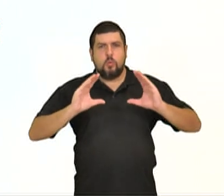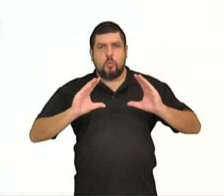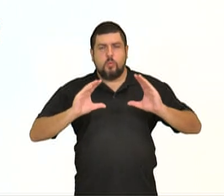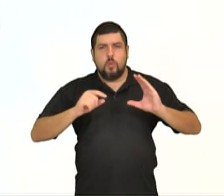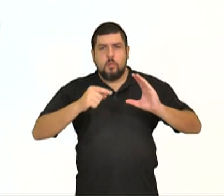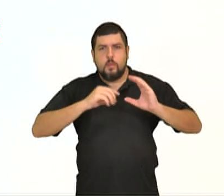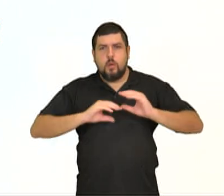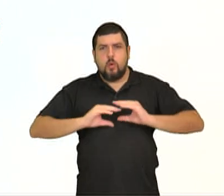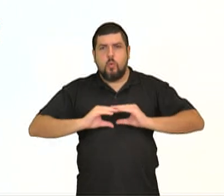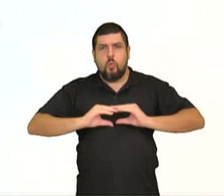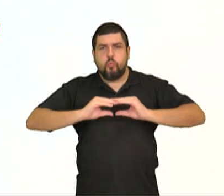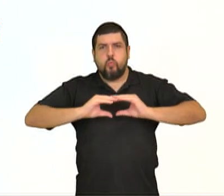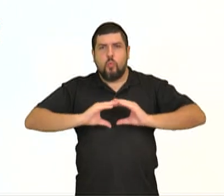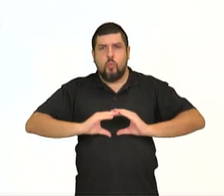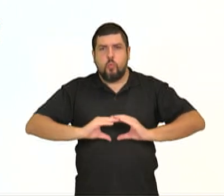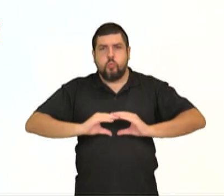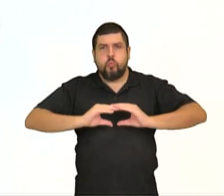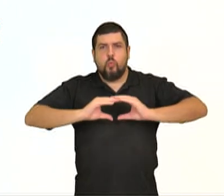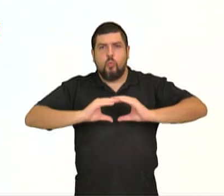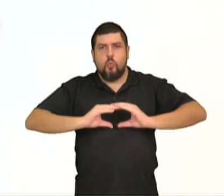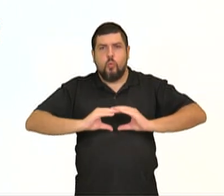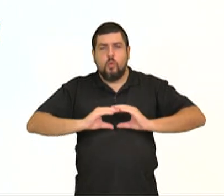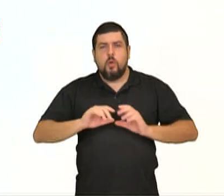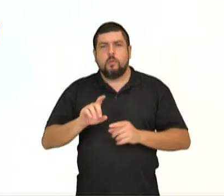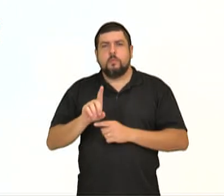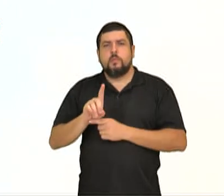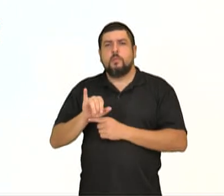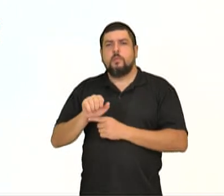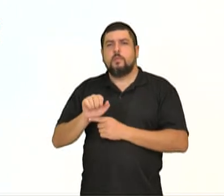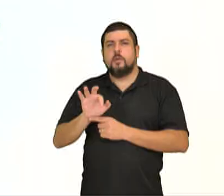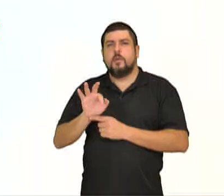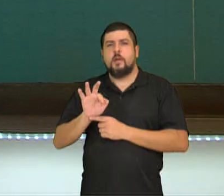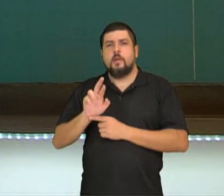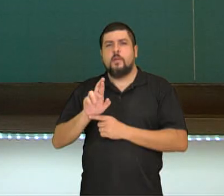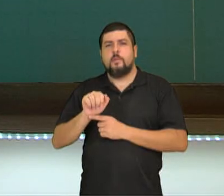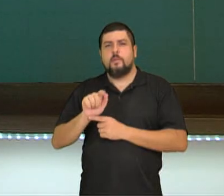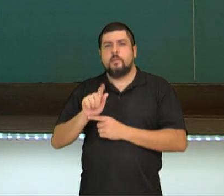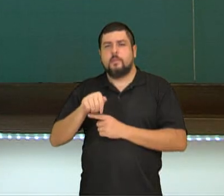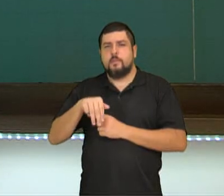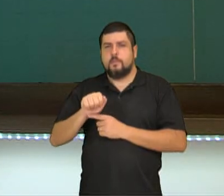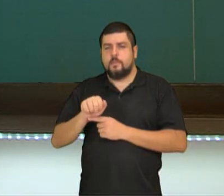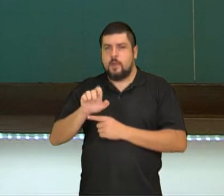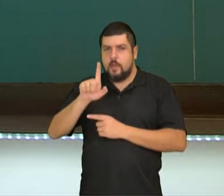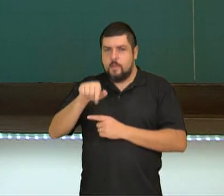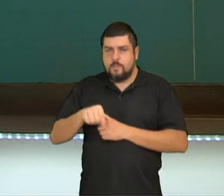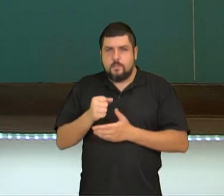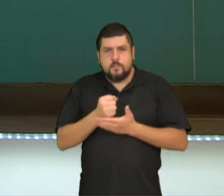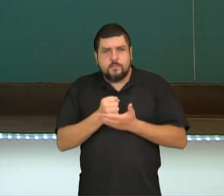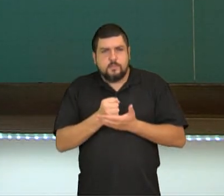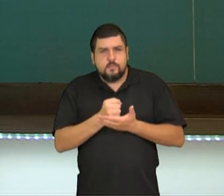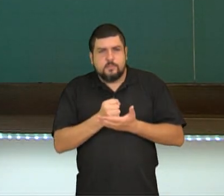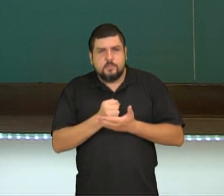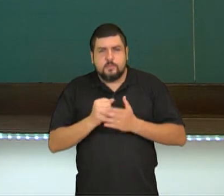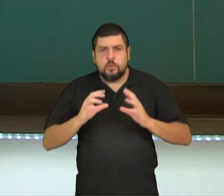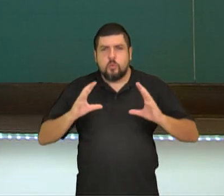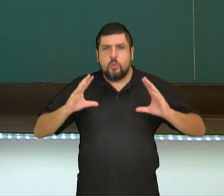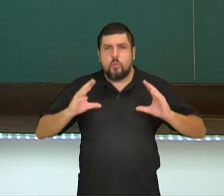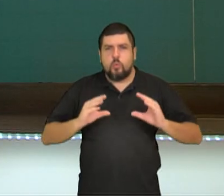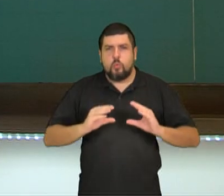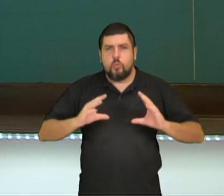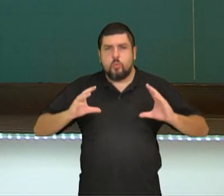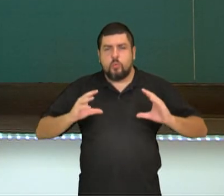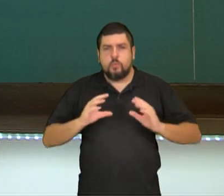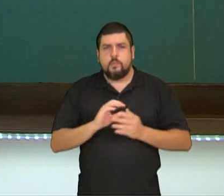então diafragma, né? Um músculo que vai atuar no controle dos movimentos respiratórios.